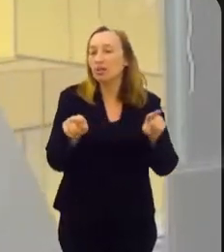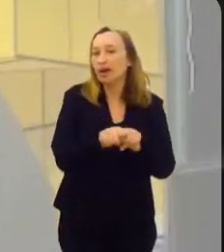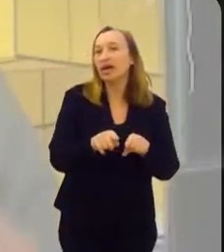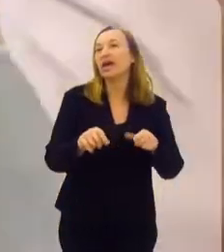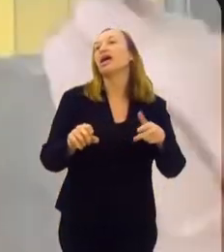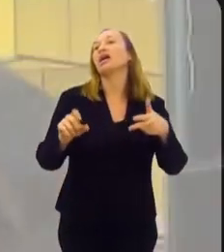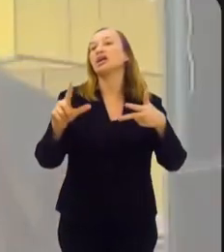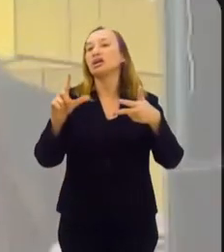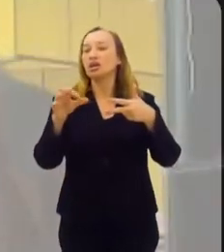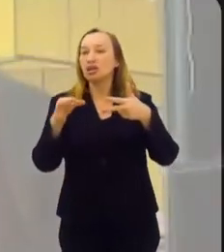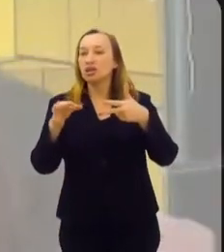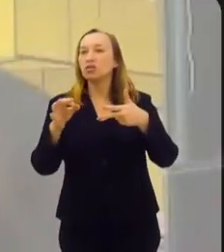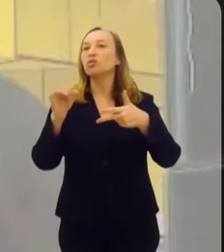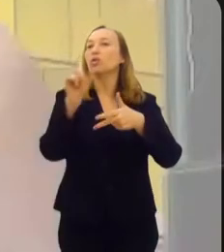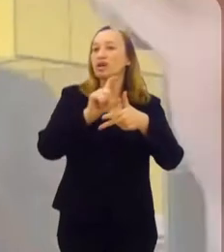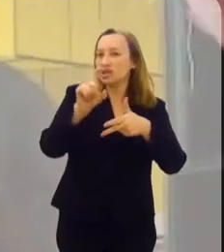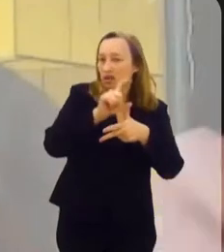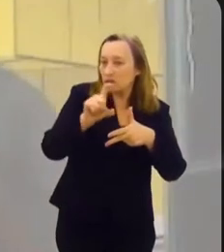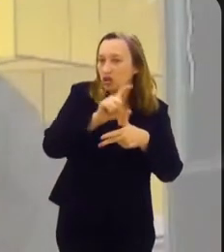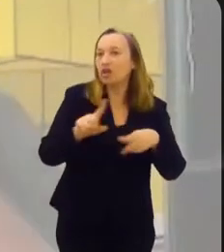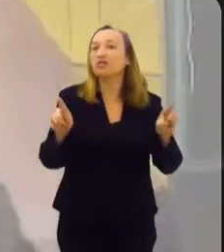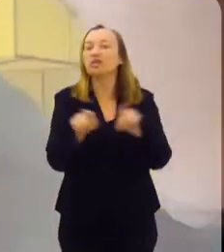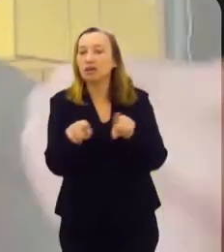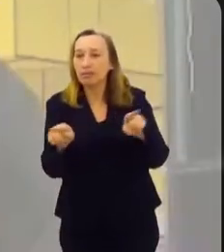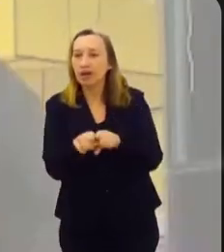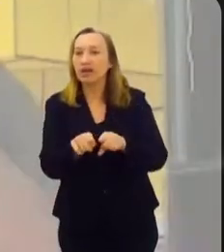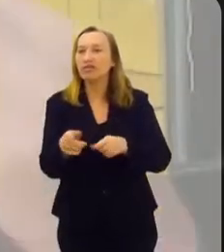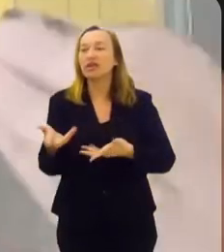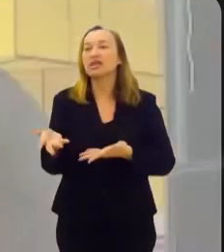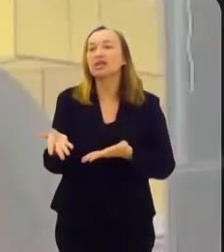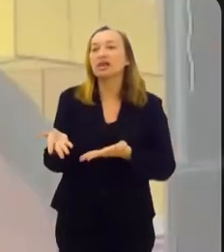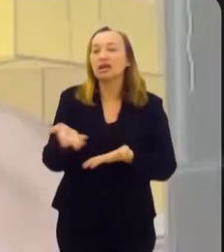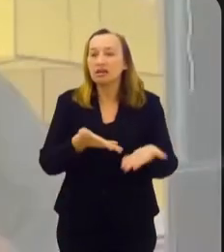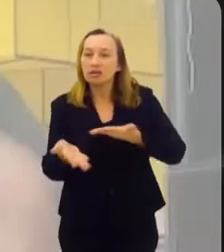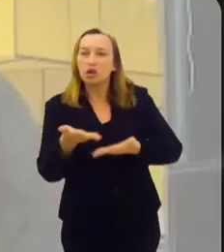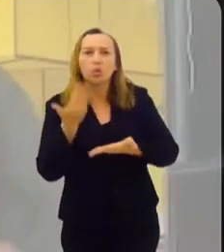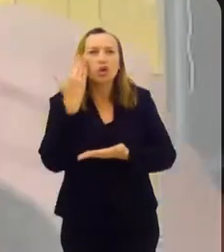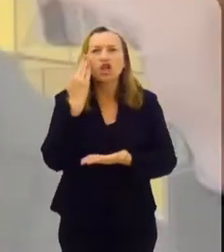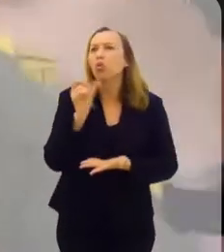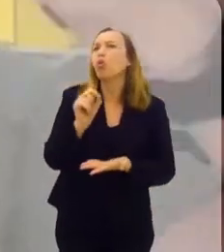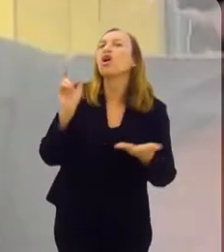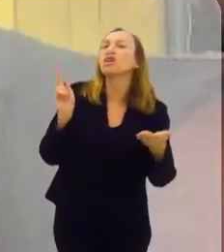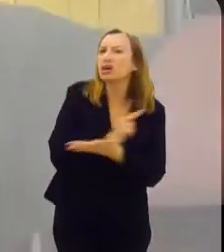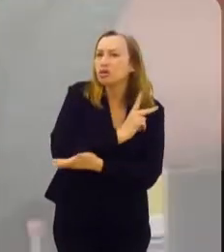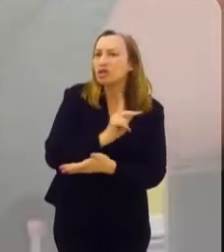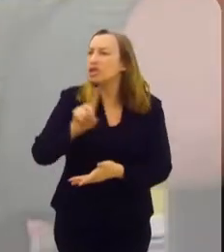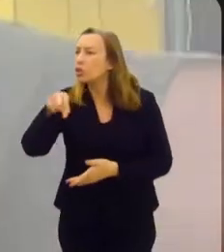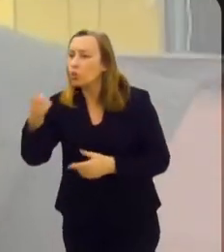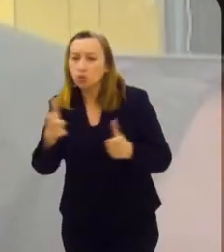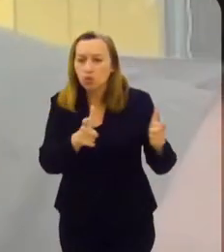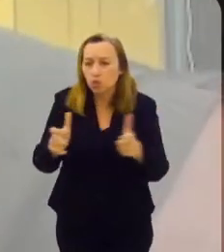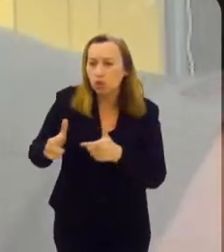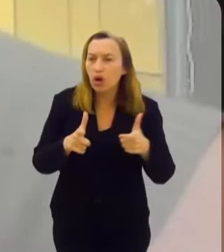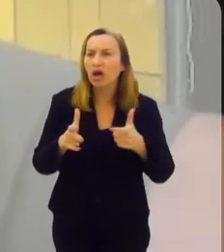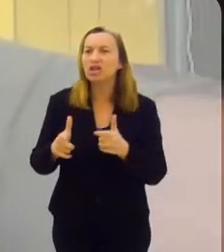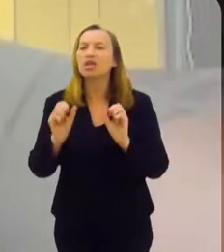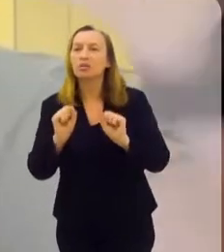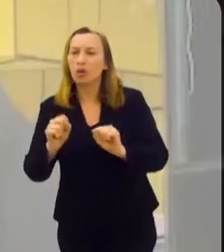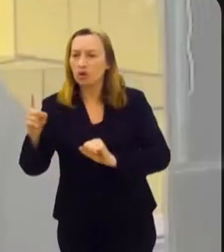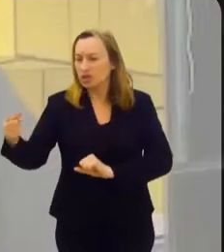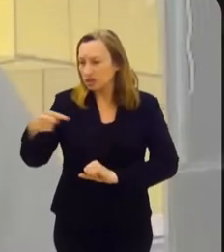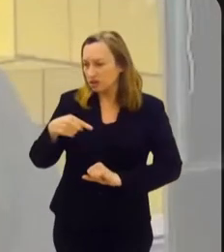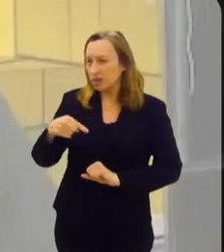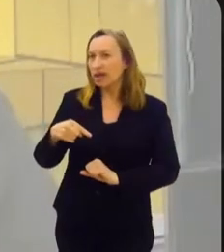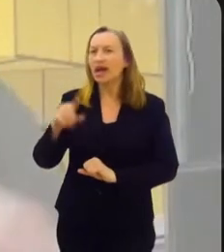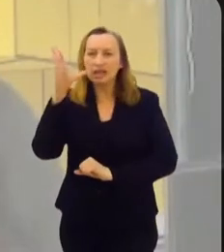legislativo e do executivo, né, fazendo aquela governança antecipatória, né, entendendo o que que está acontecendo nos outros lugares, a gente